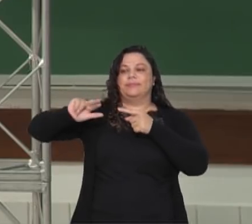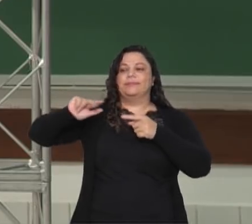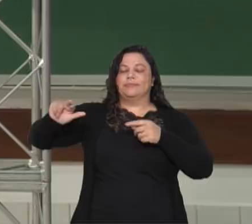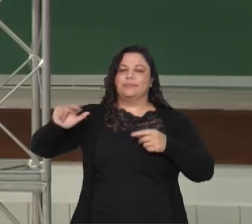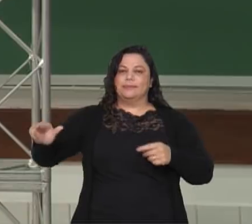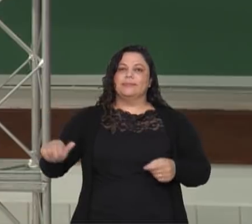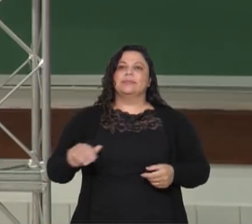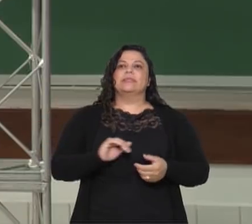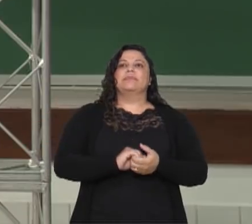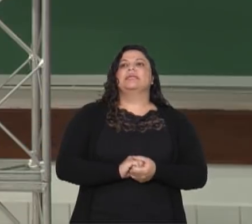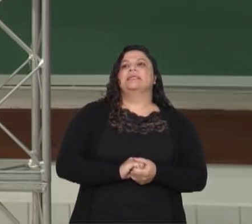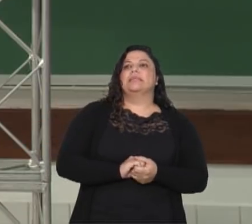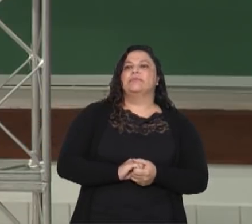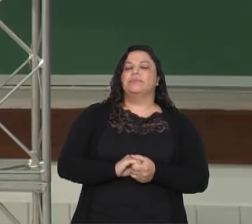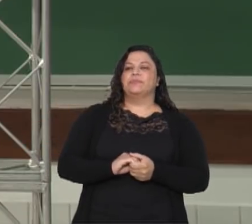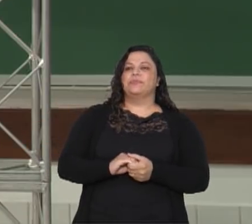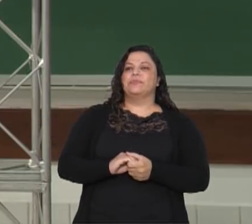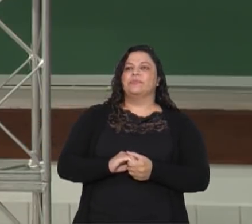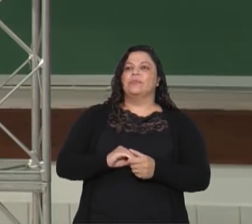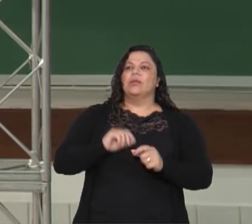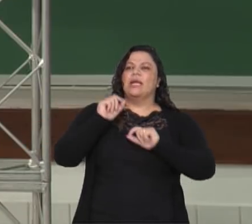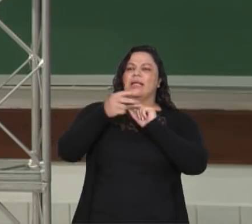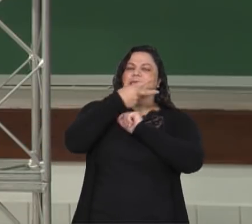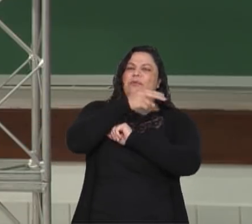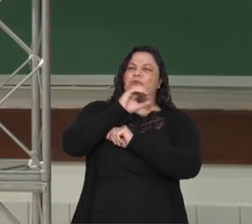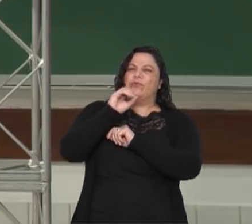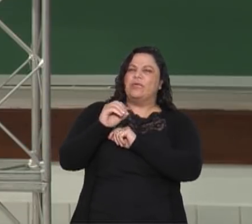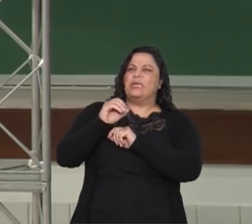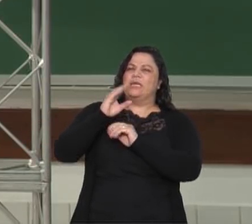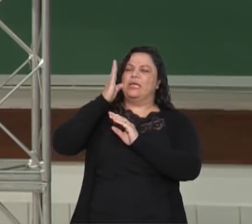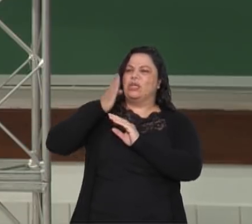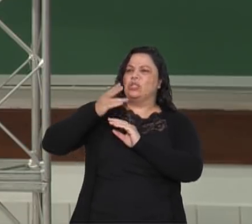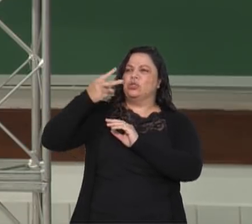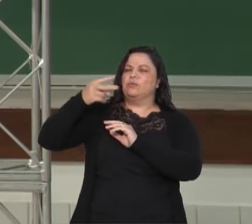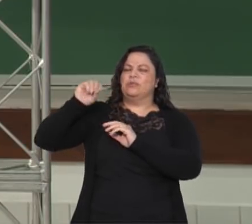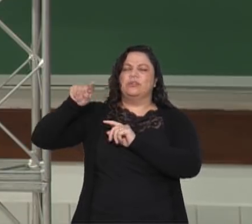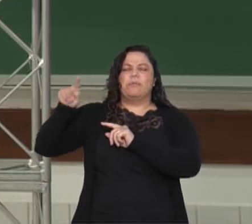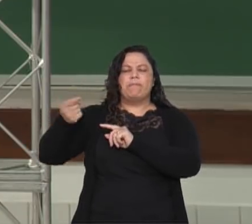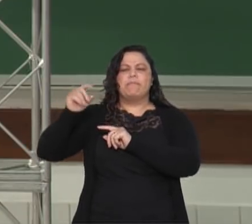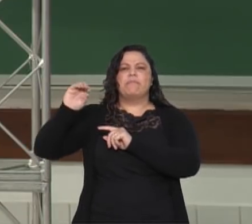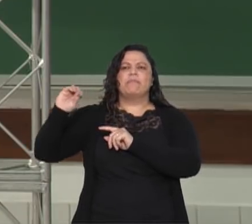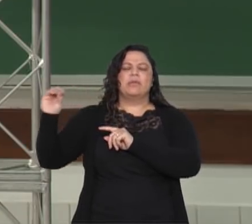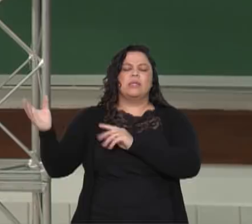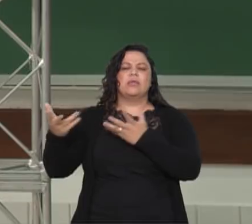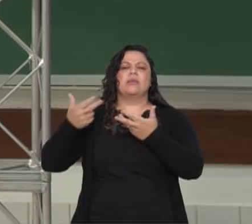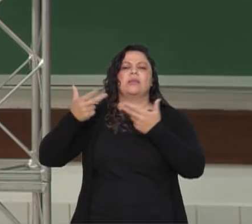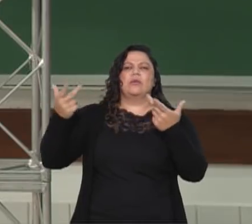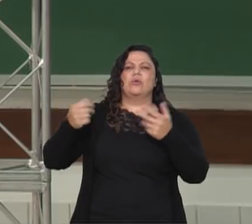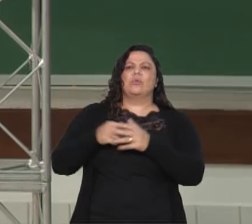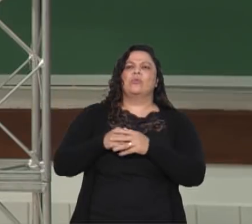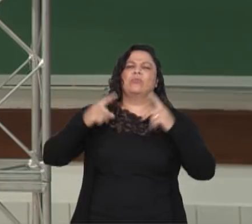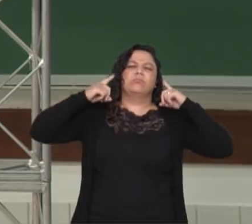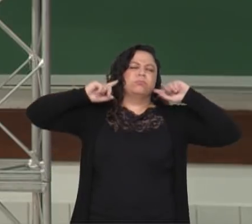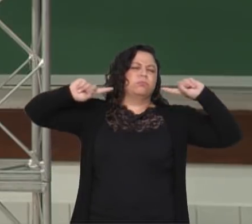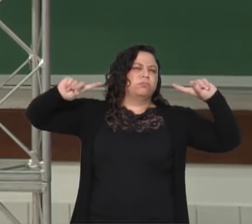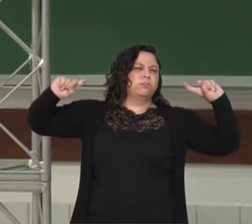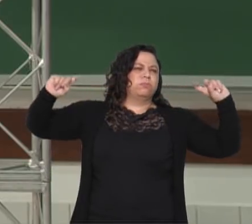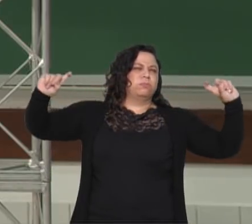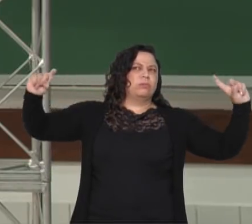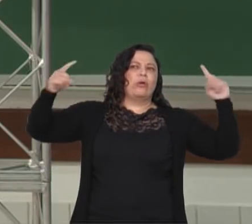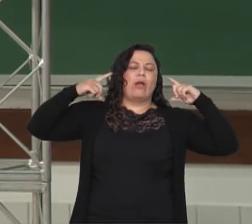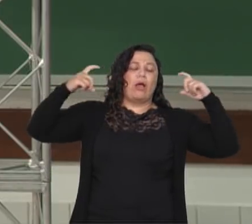né, entre 20 e 20 mil Hz, a gente falou dos infrassons, dos ultrassons, a gente falou